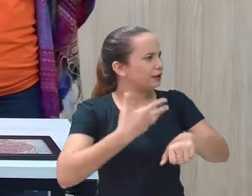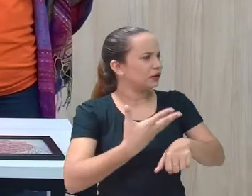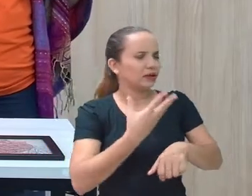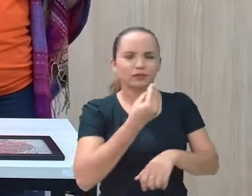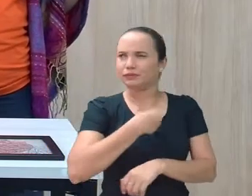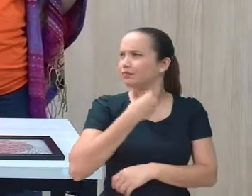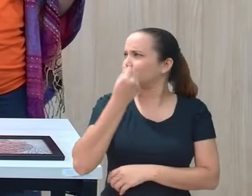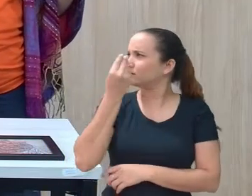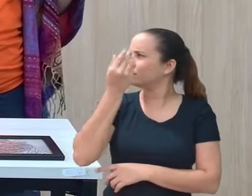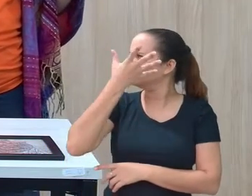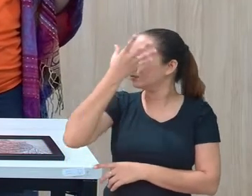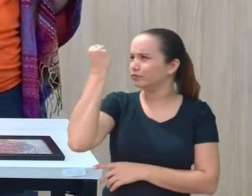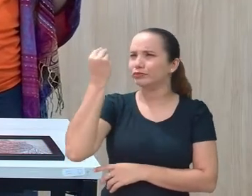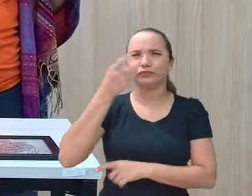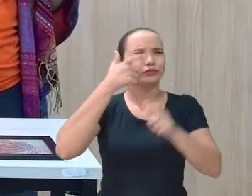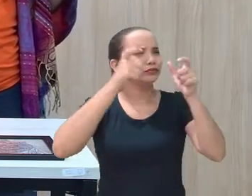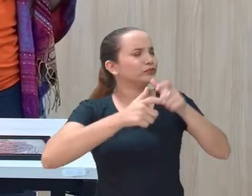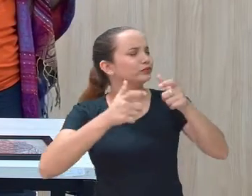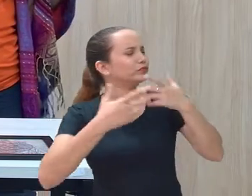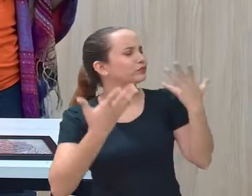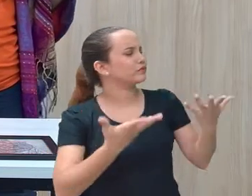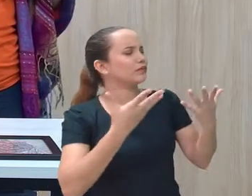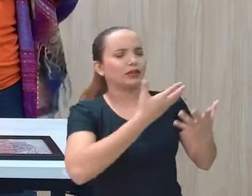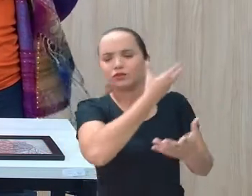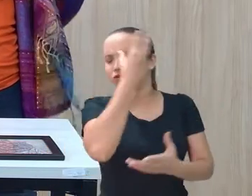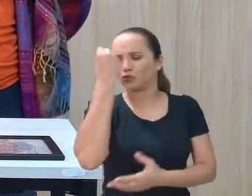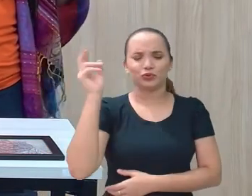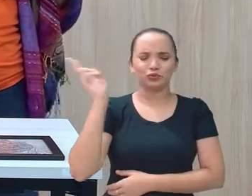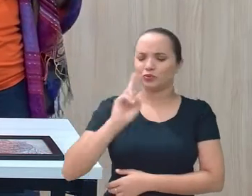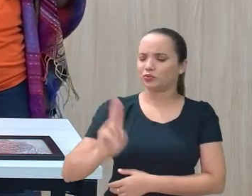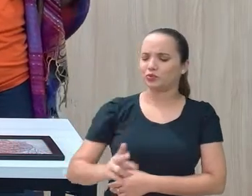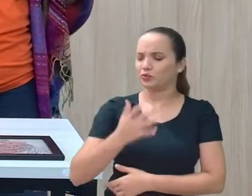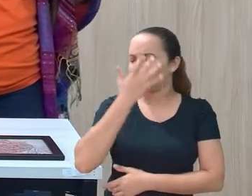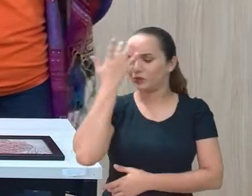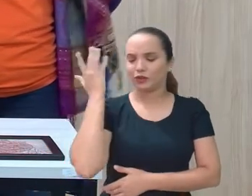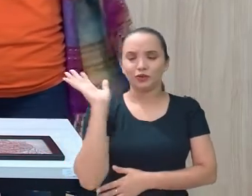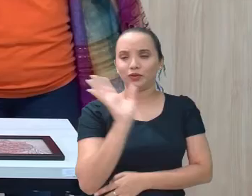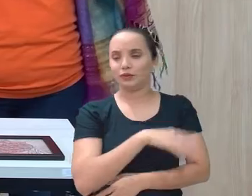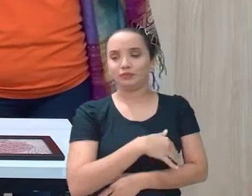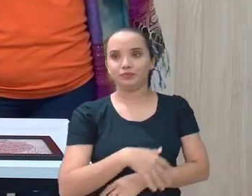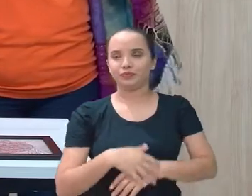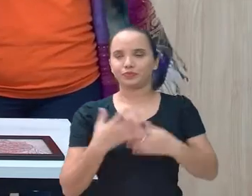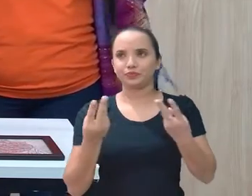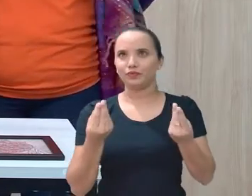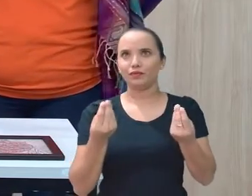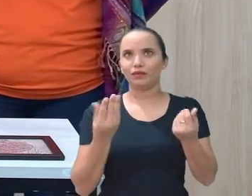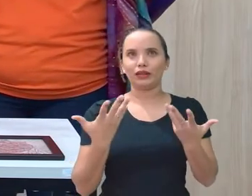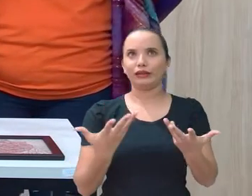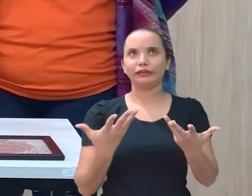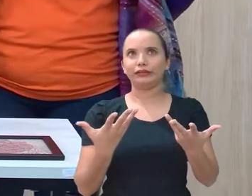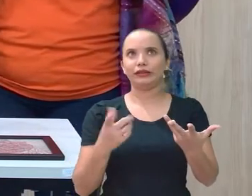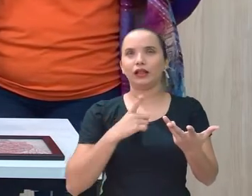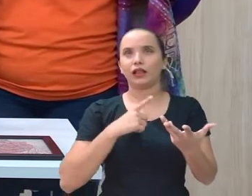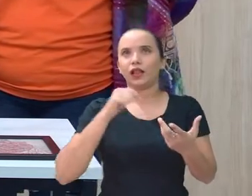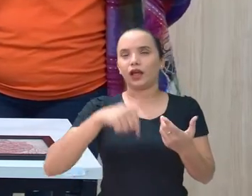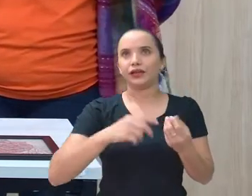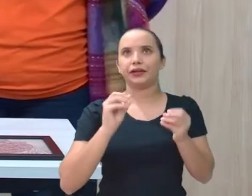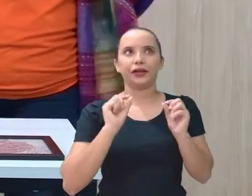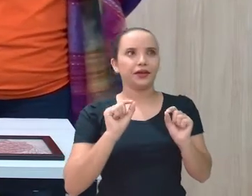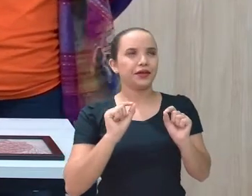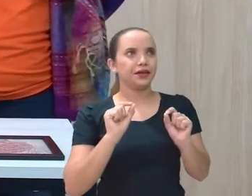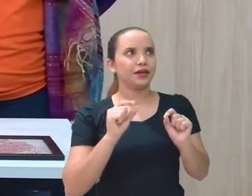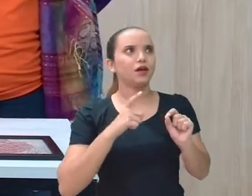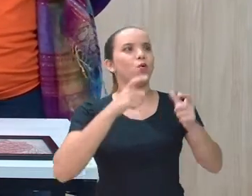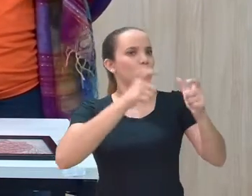está esquecendo os nomes dos lugares, das pessoas. É coisa linda isso. A gente tem aqui um local